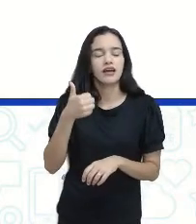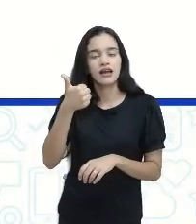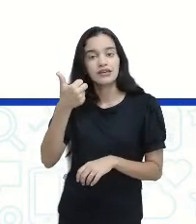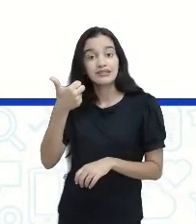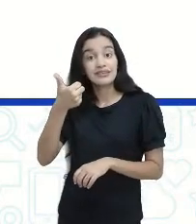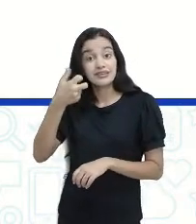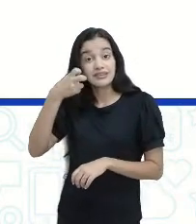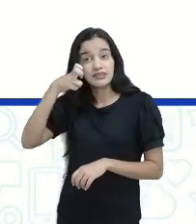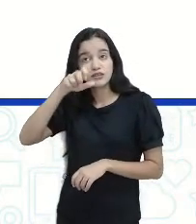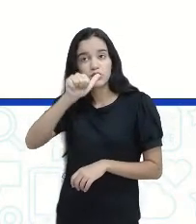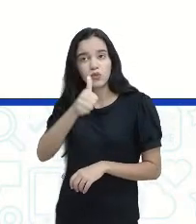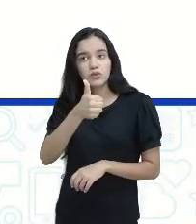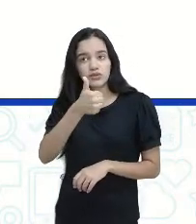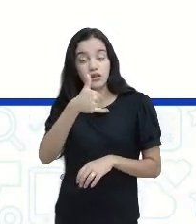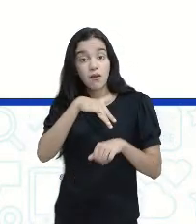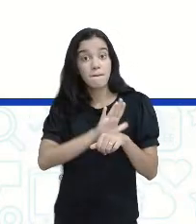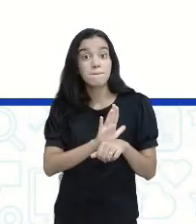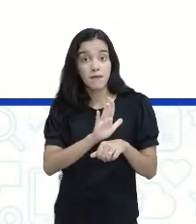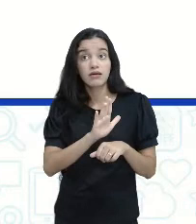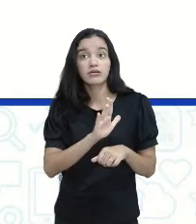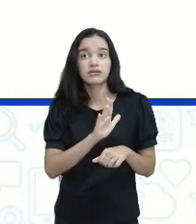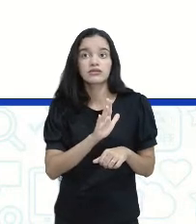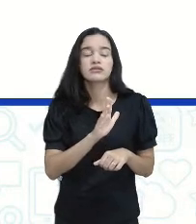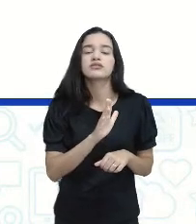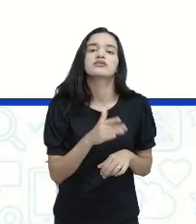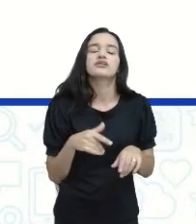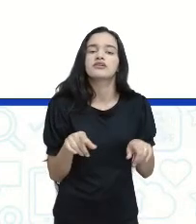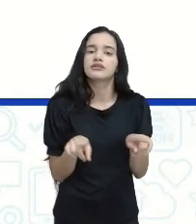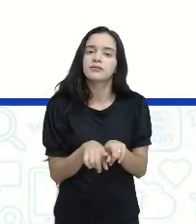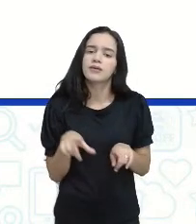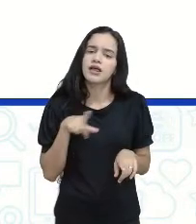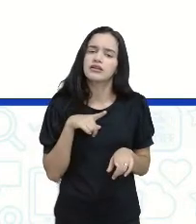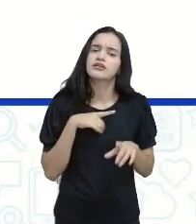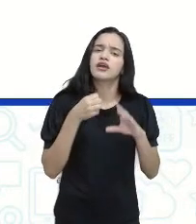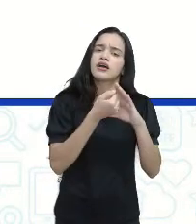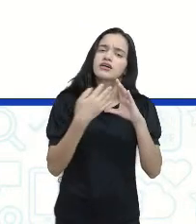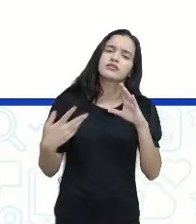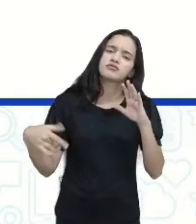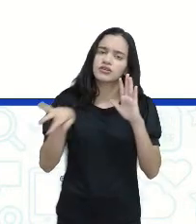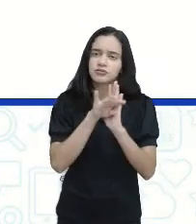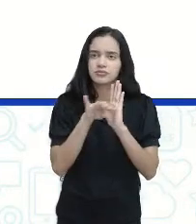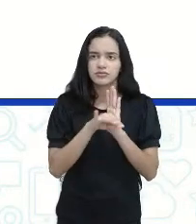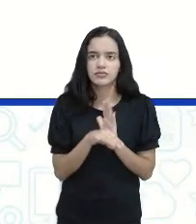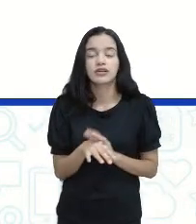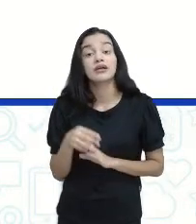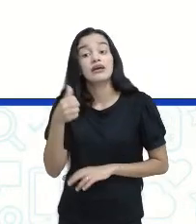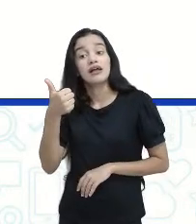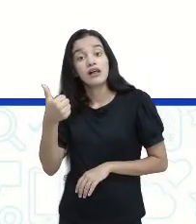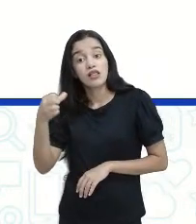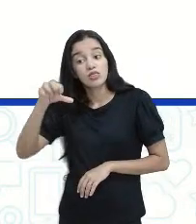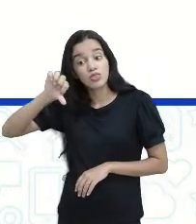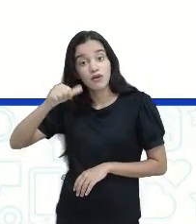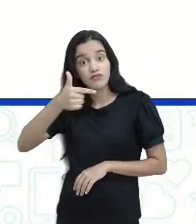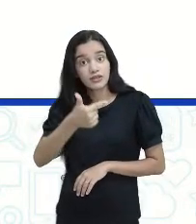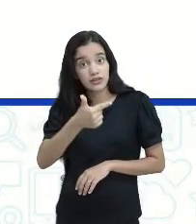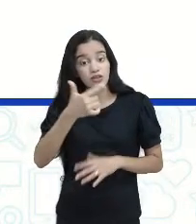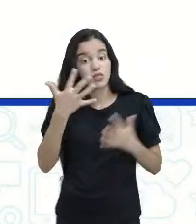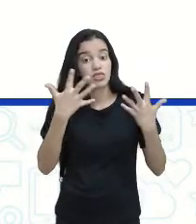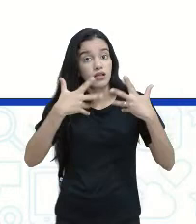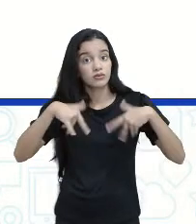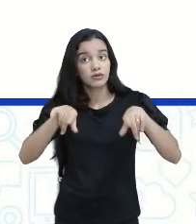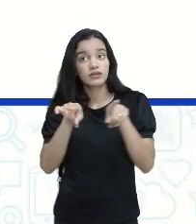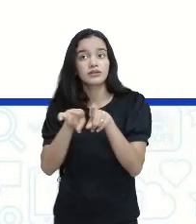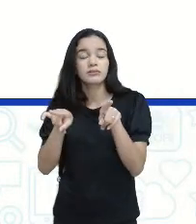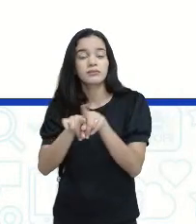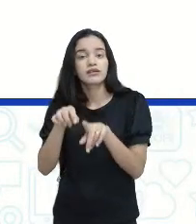do que Dmitri tinha achado, né, na época dele, tinha classificado e tudo mais. 92 são naturais, 26